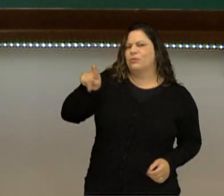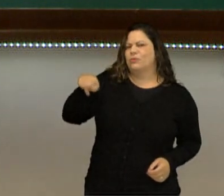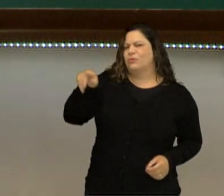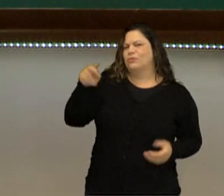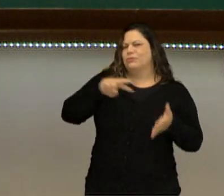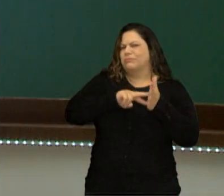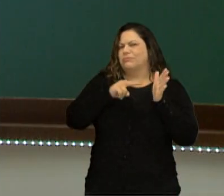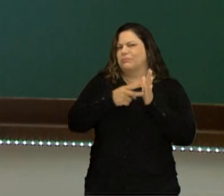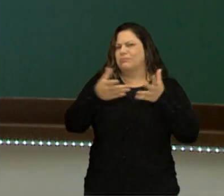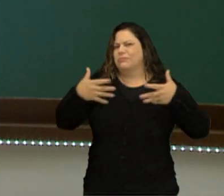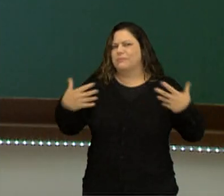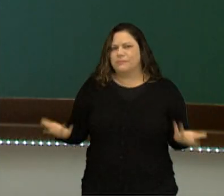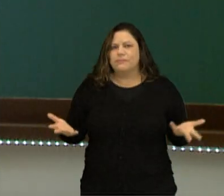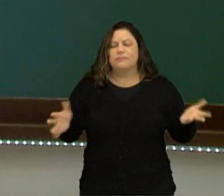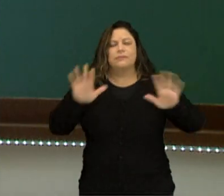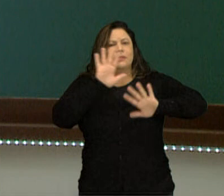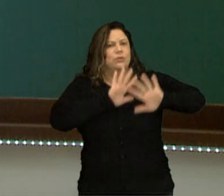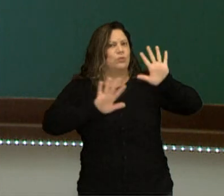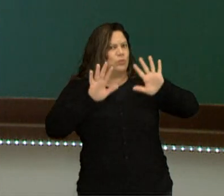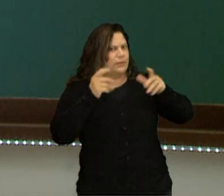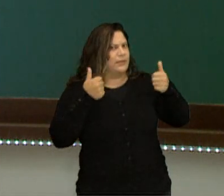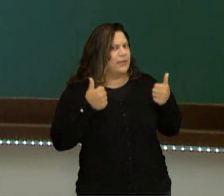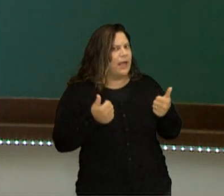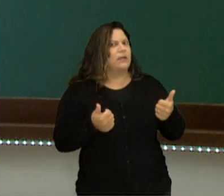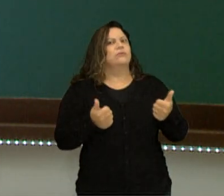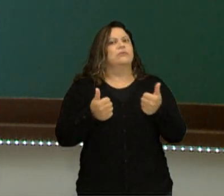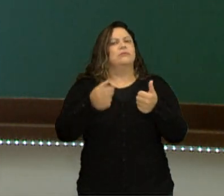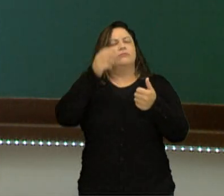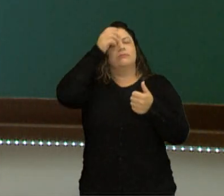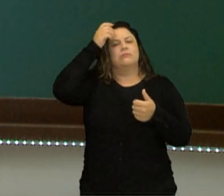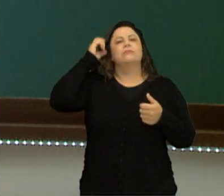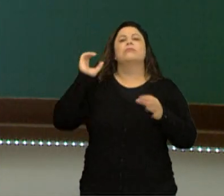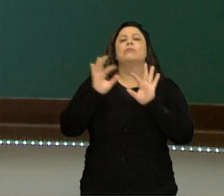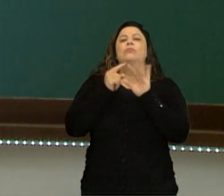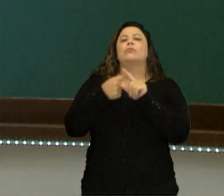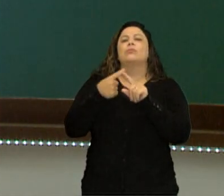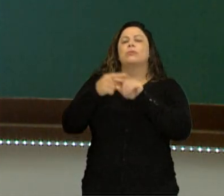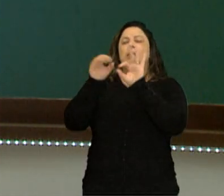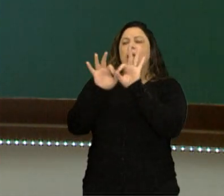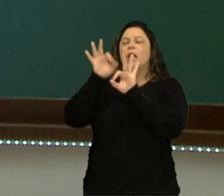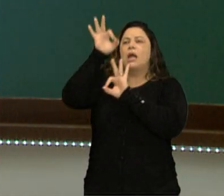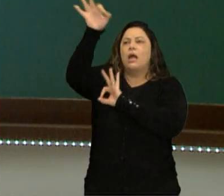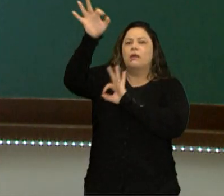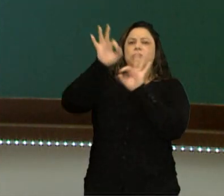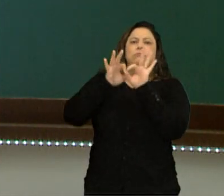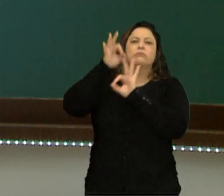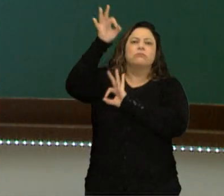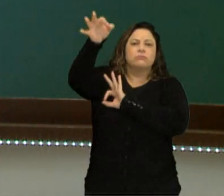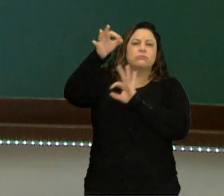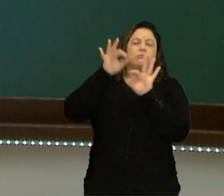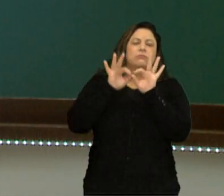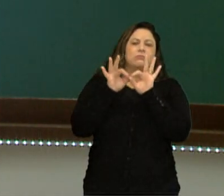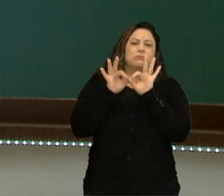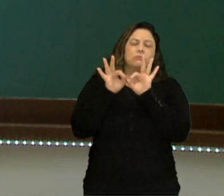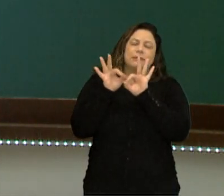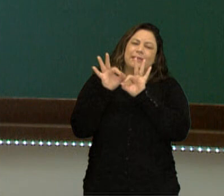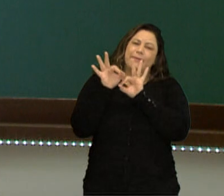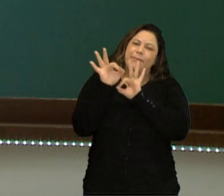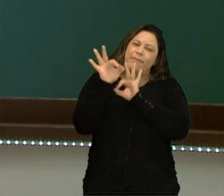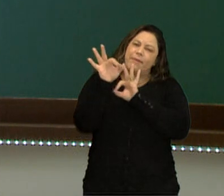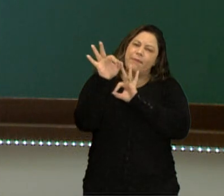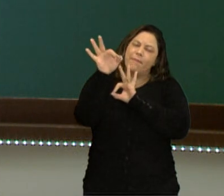ano-luz? Pessoal, cuidado, ano-luz é uma distância. É a distância que a